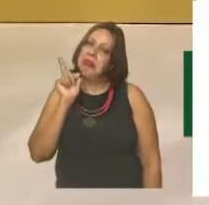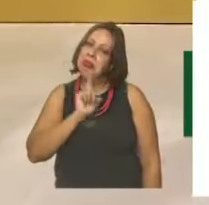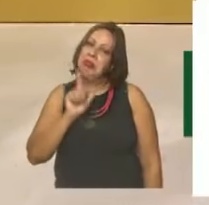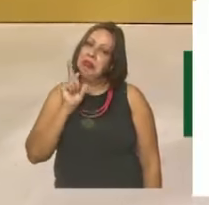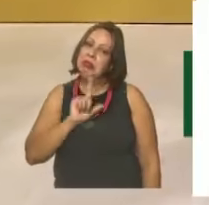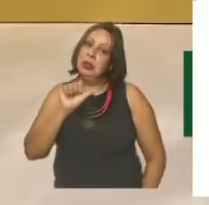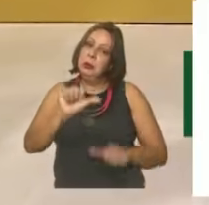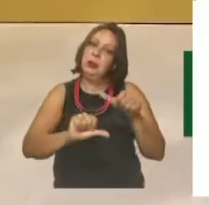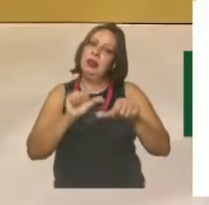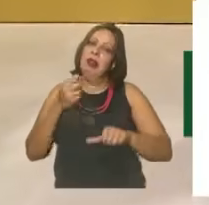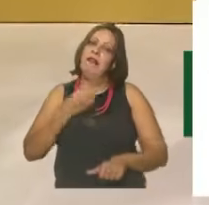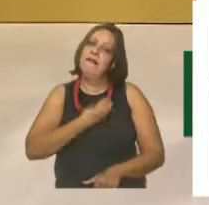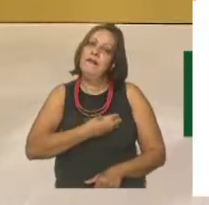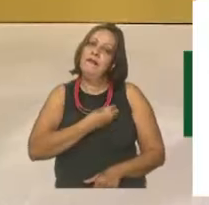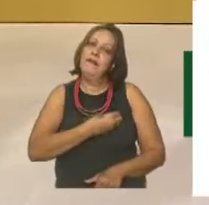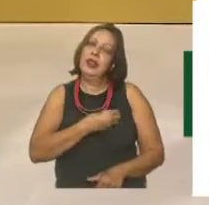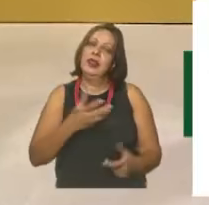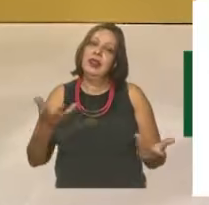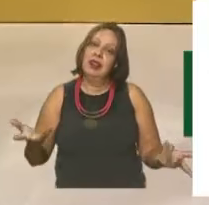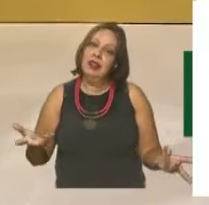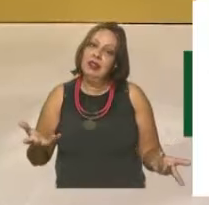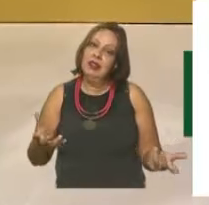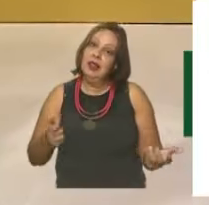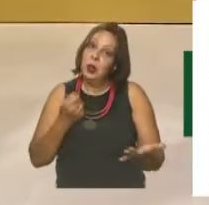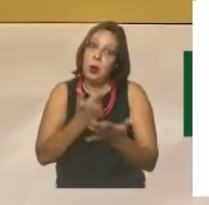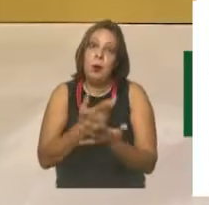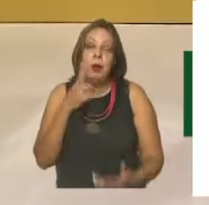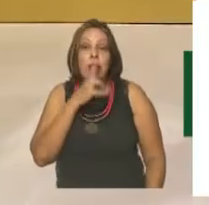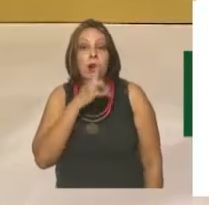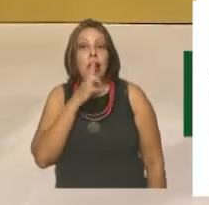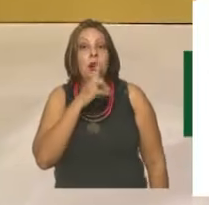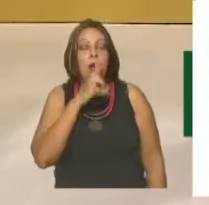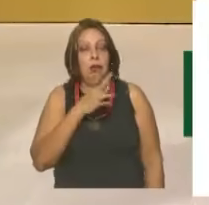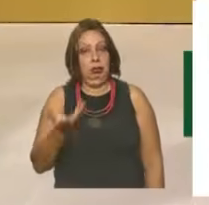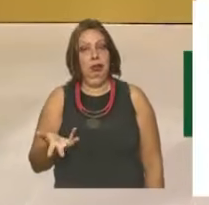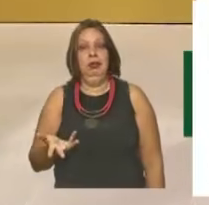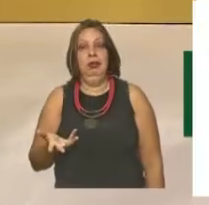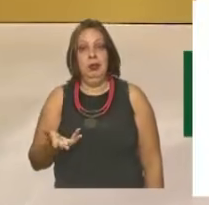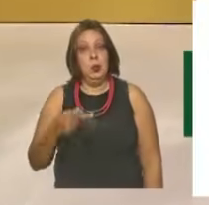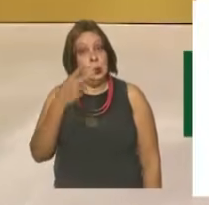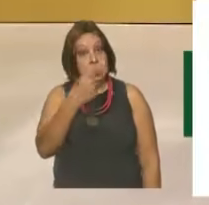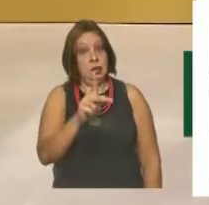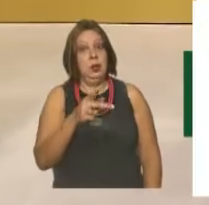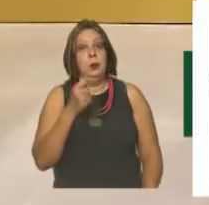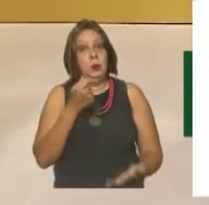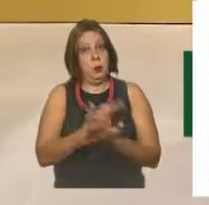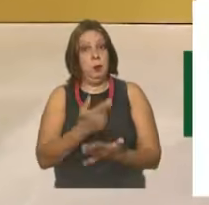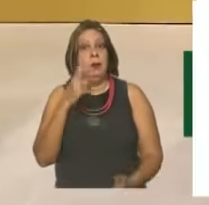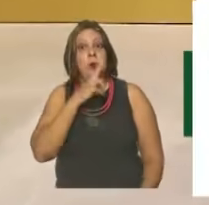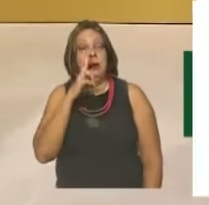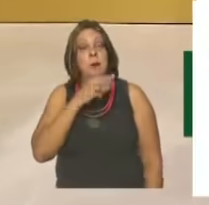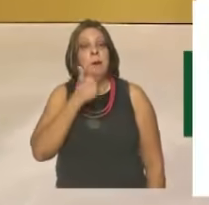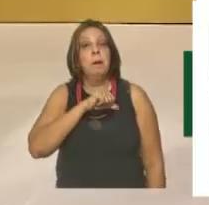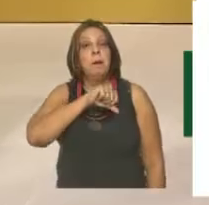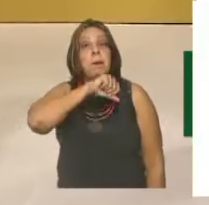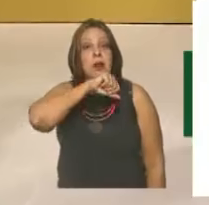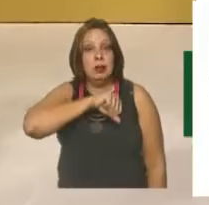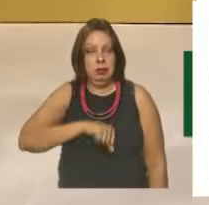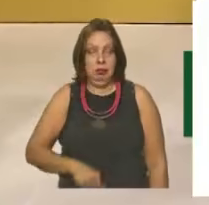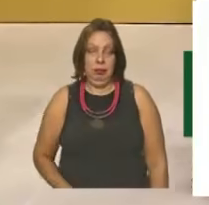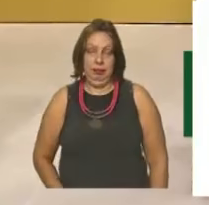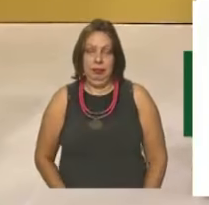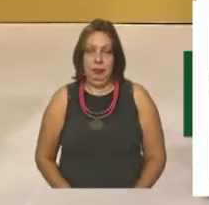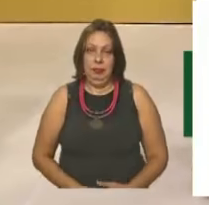vida dela e da família inteira. Então, ah, é verdade. Garanta logo o seu e o da mamãe também, né? Com certeza. E ó, Júnior, o contemplado do segundo prêmio da